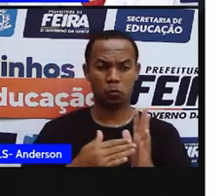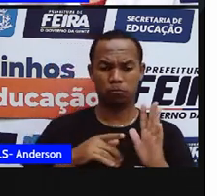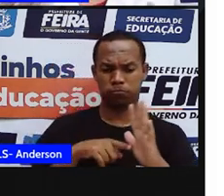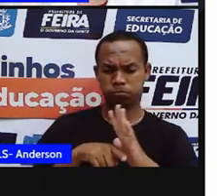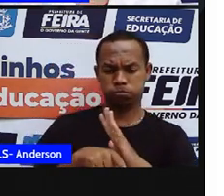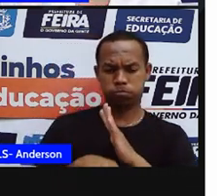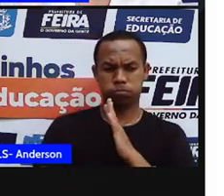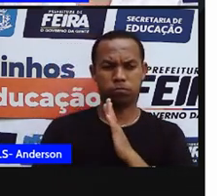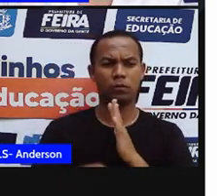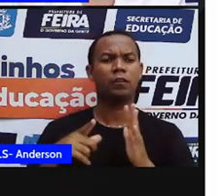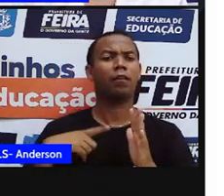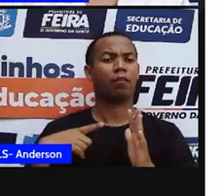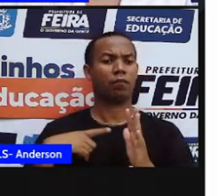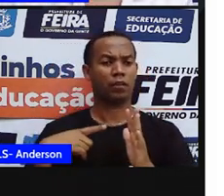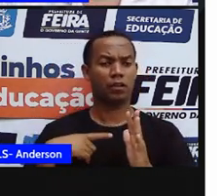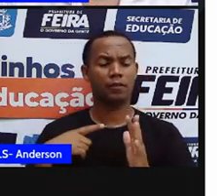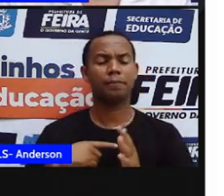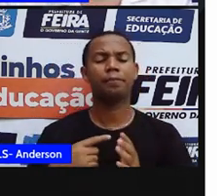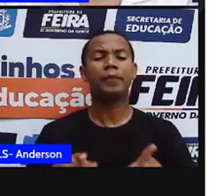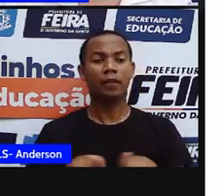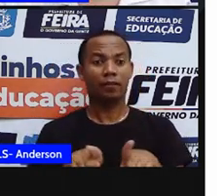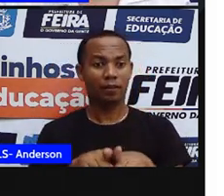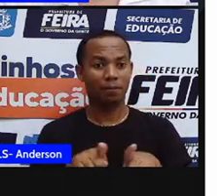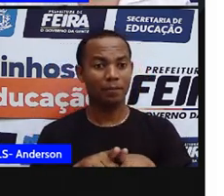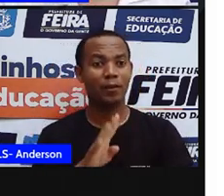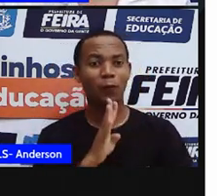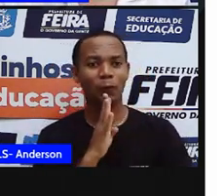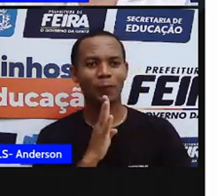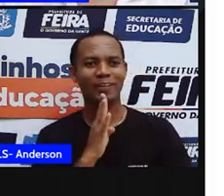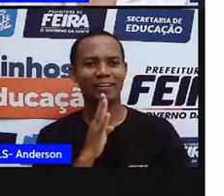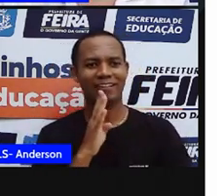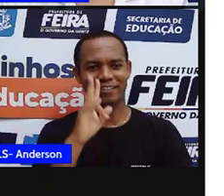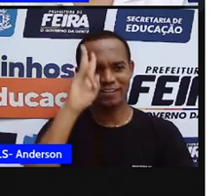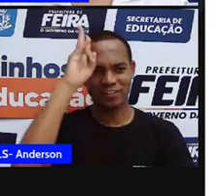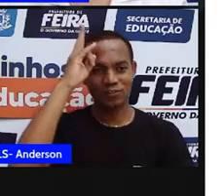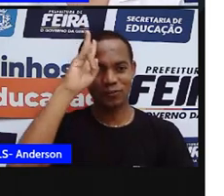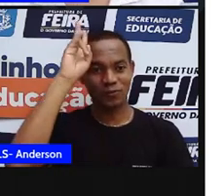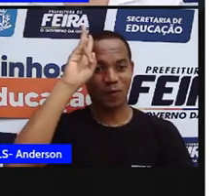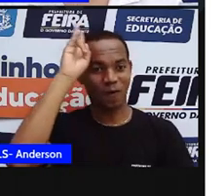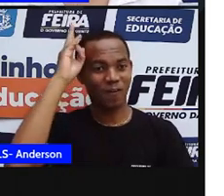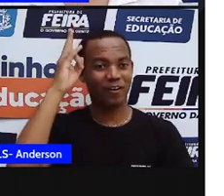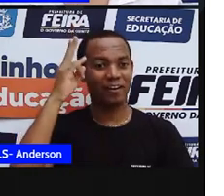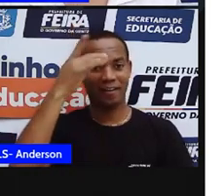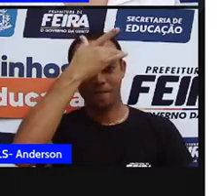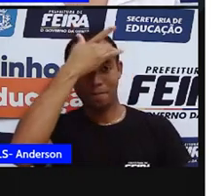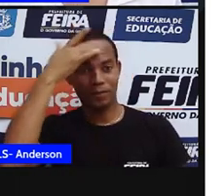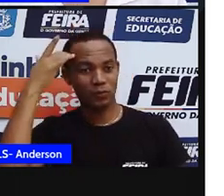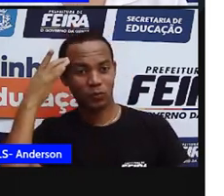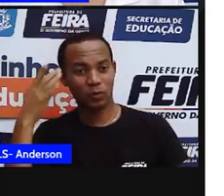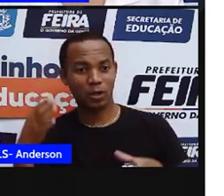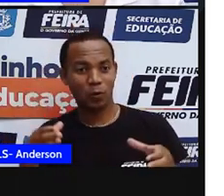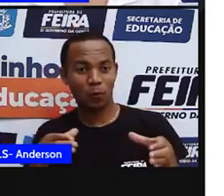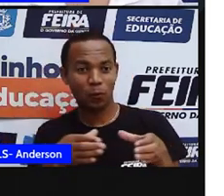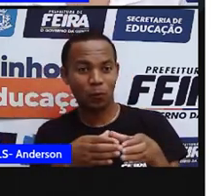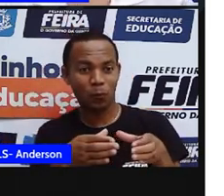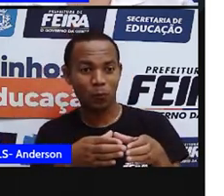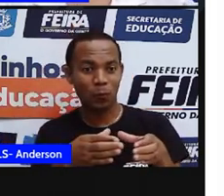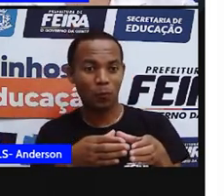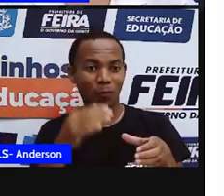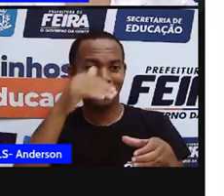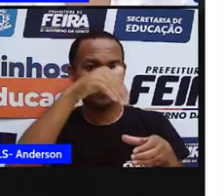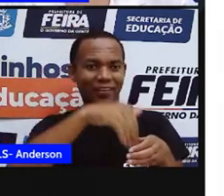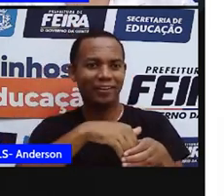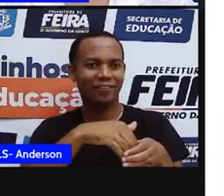ele tem muitos conhecimentos e ele conhece também a história, né, da tribo e das pessoas que fazem parte